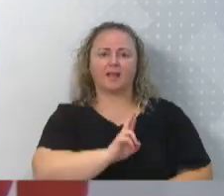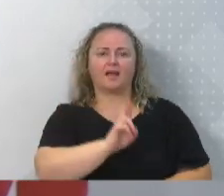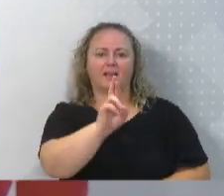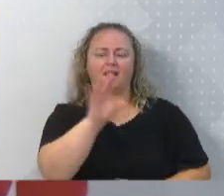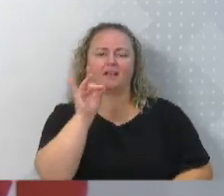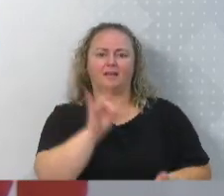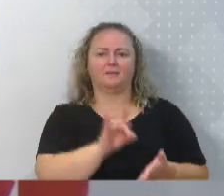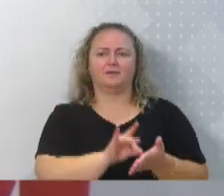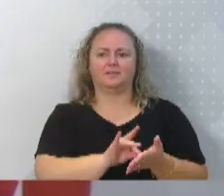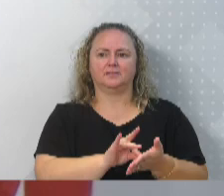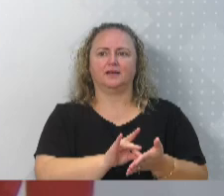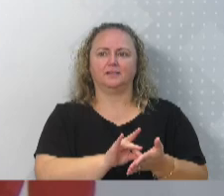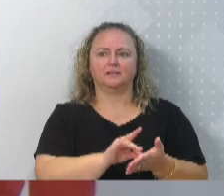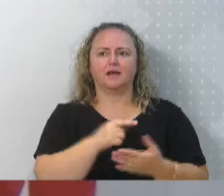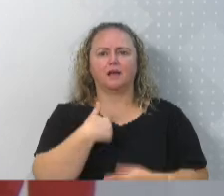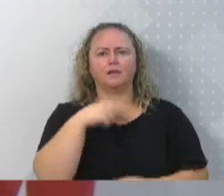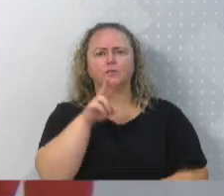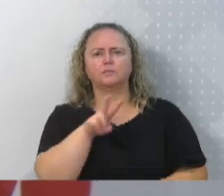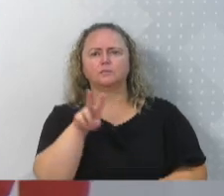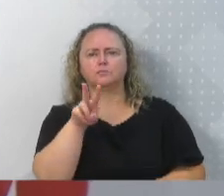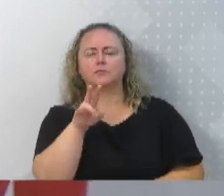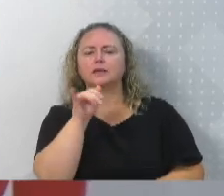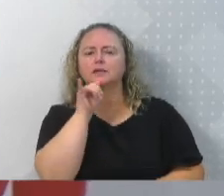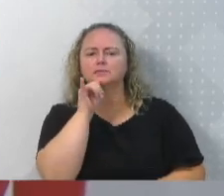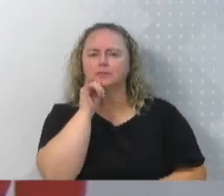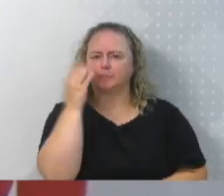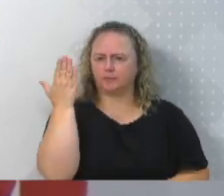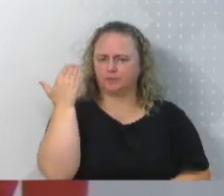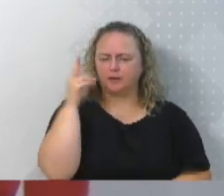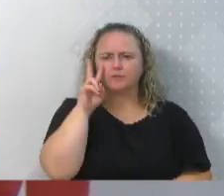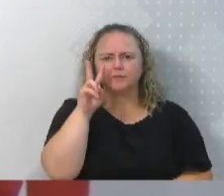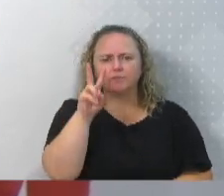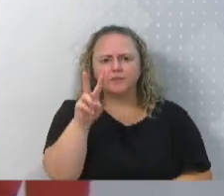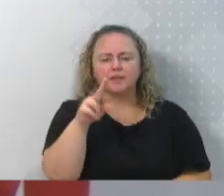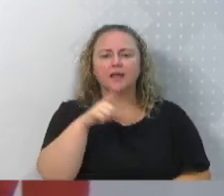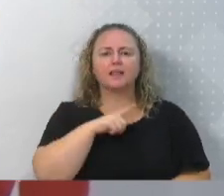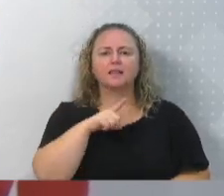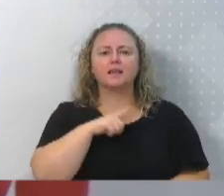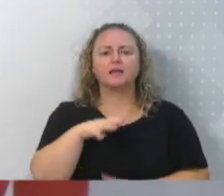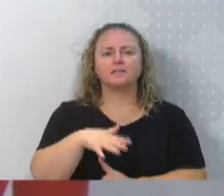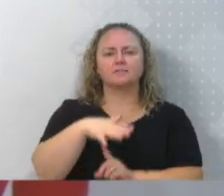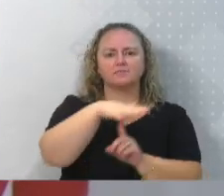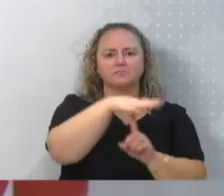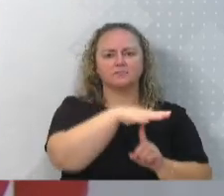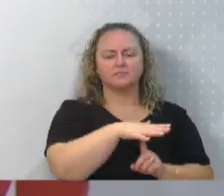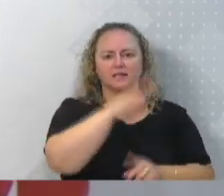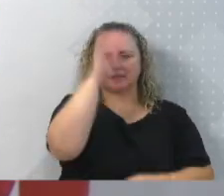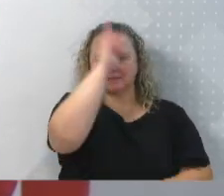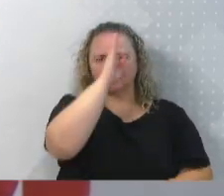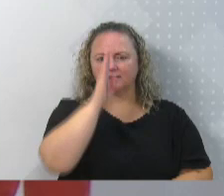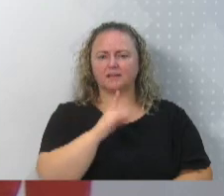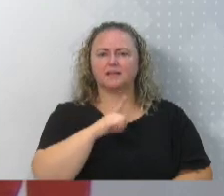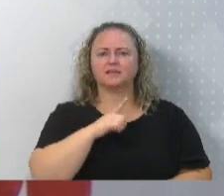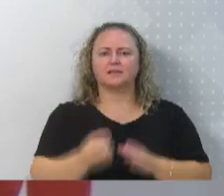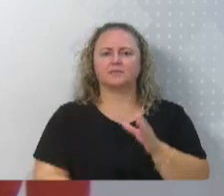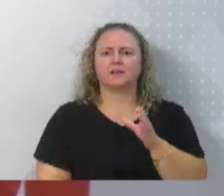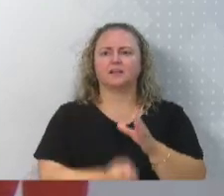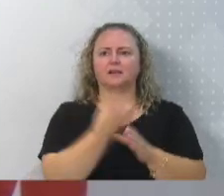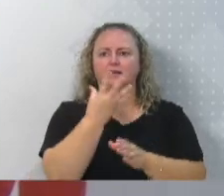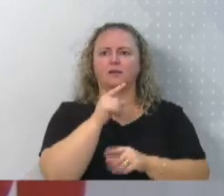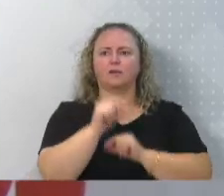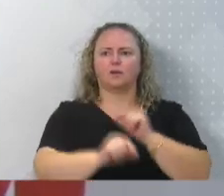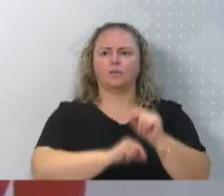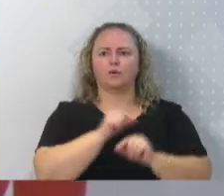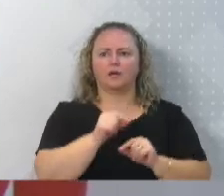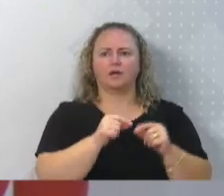quando eu vejo pessoal notícias como a que eu vi recentemente lá na feira Nacional do MST criaram aquela mini cela